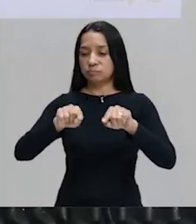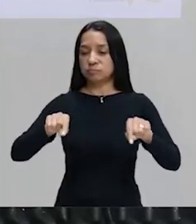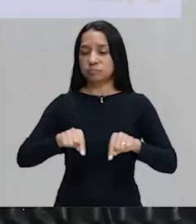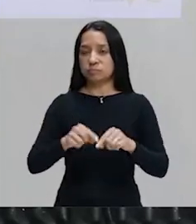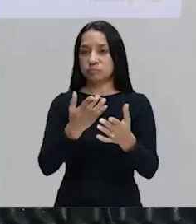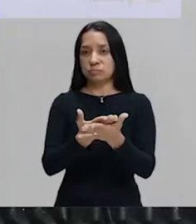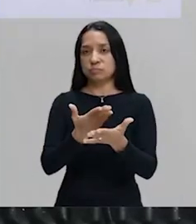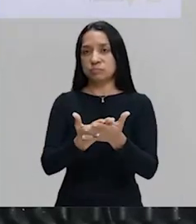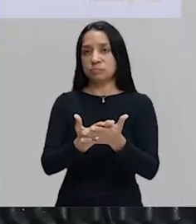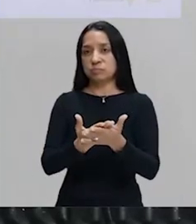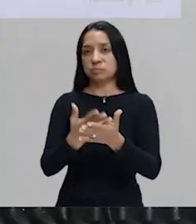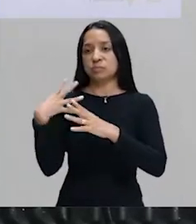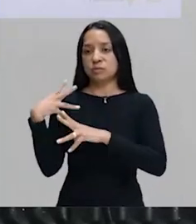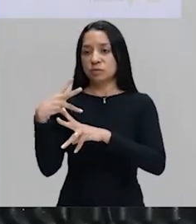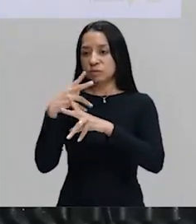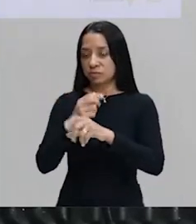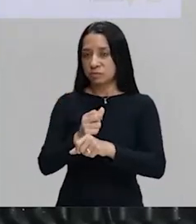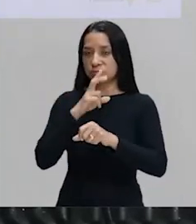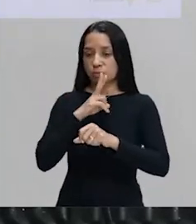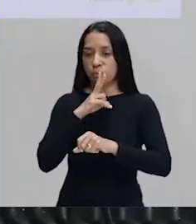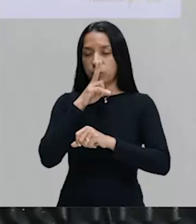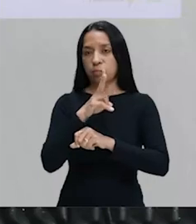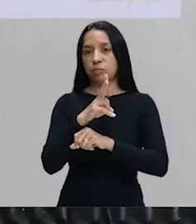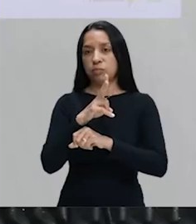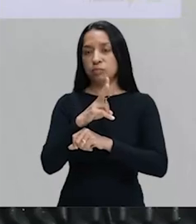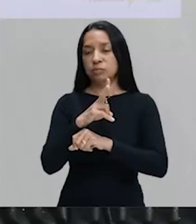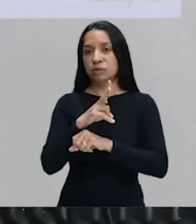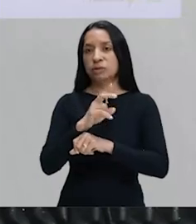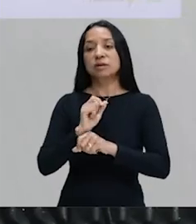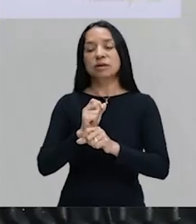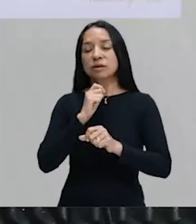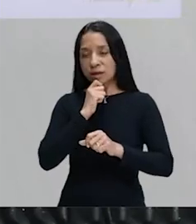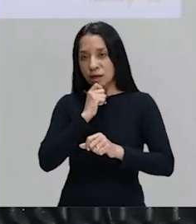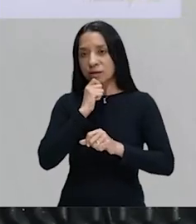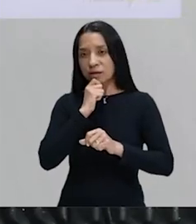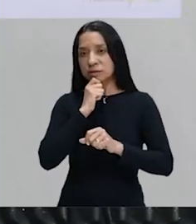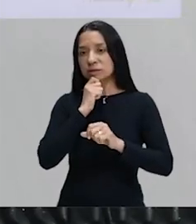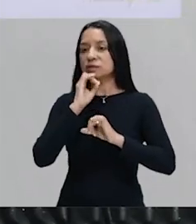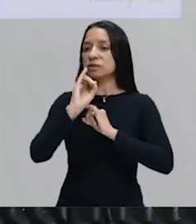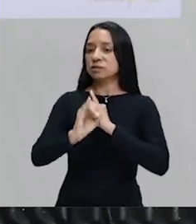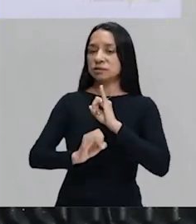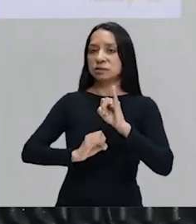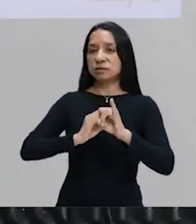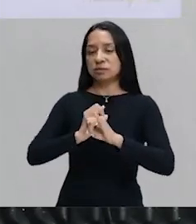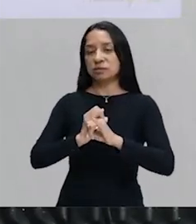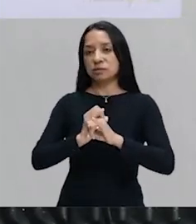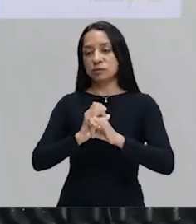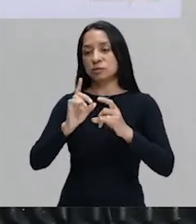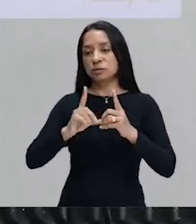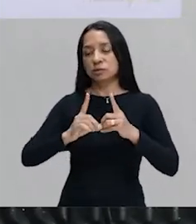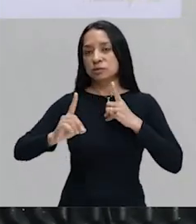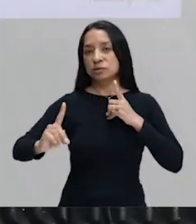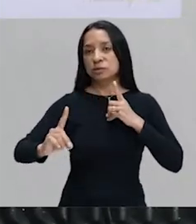um reforço, e para você que ainda está no semipresencial, conhecimento para você